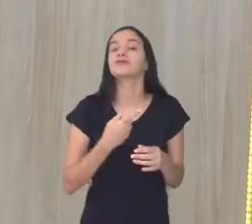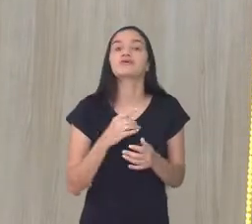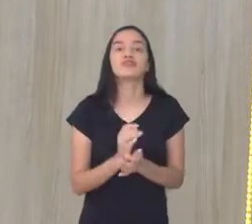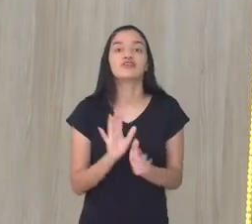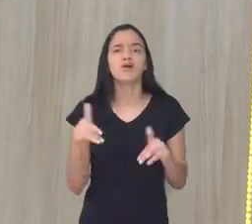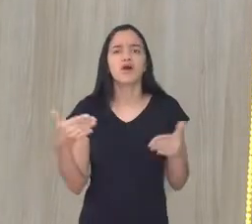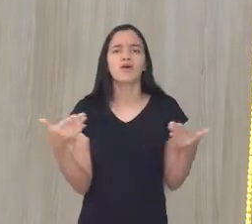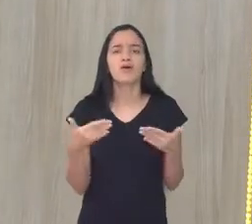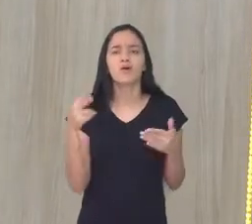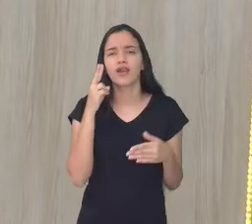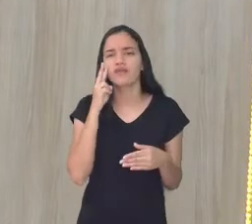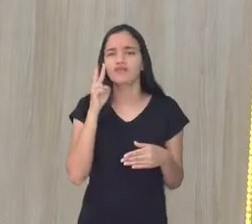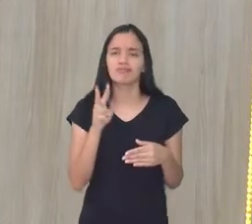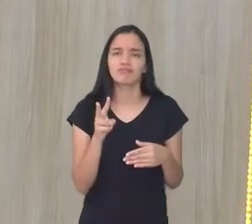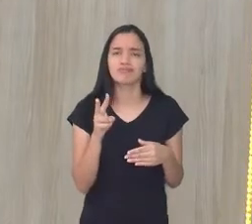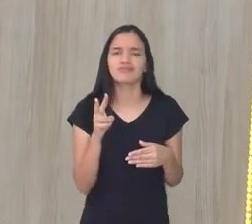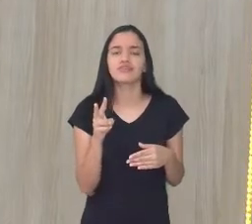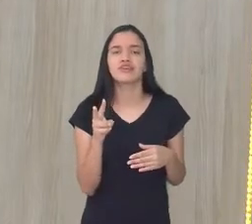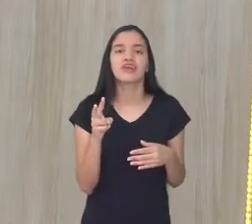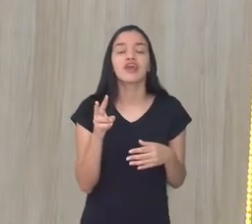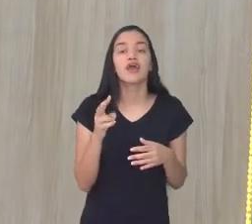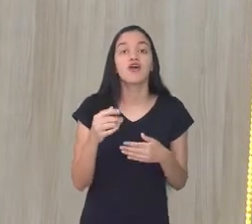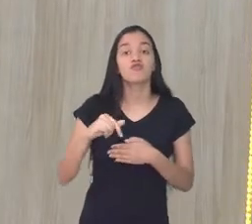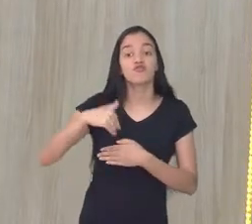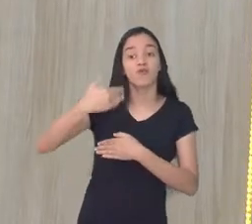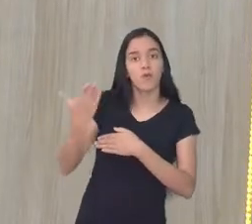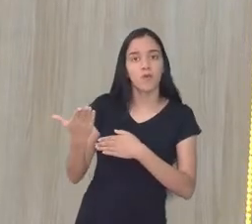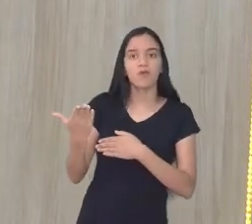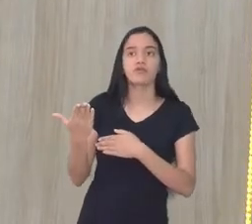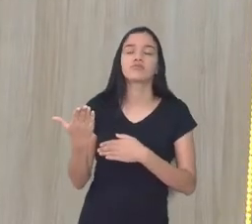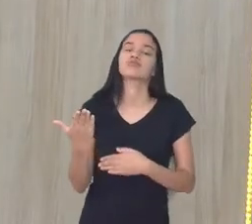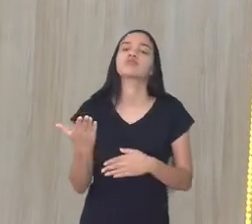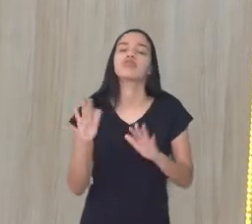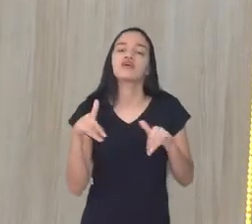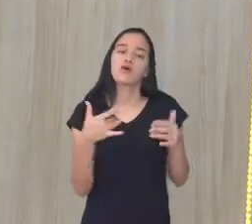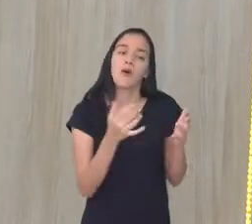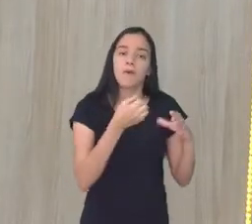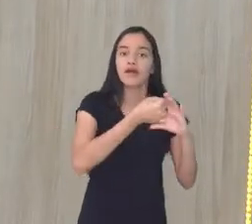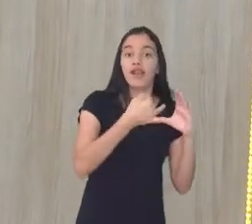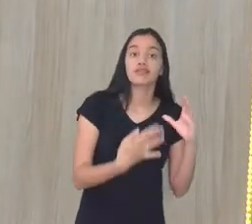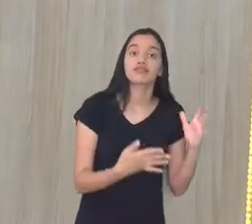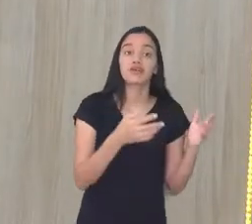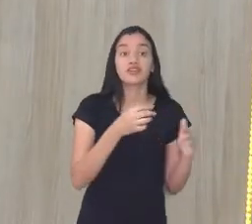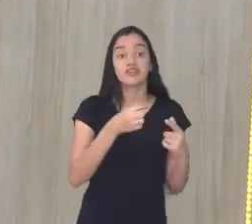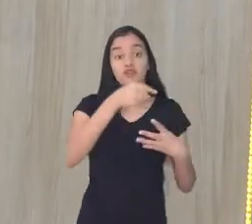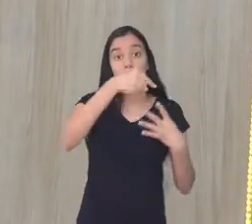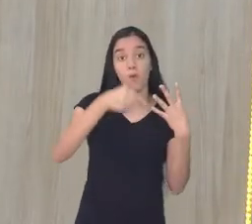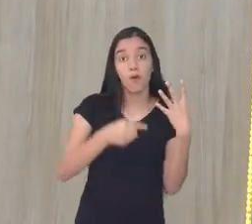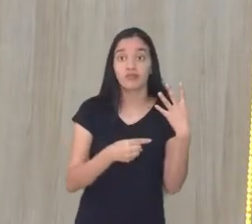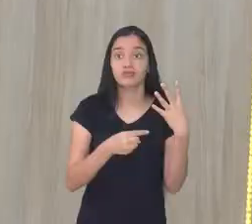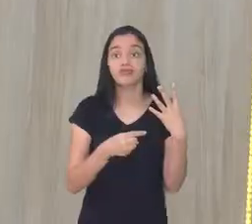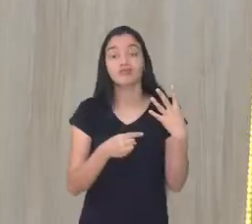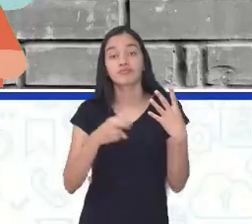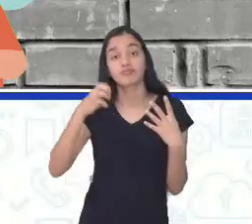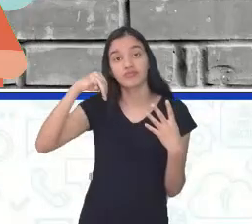E agora nós vamos ver os externos receptores. Eles são classificados em 4 tipos: o